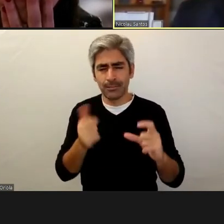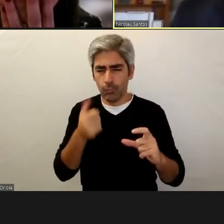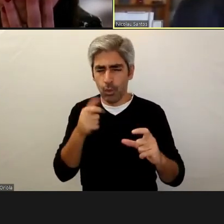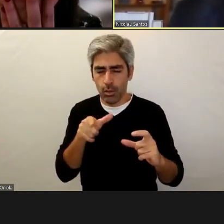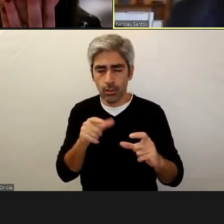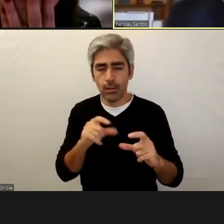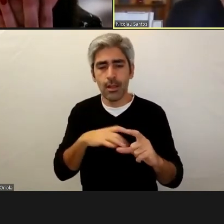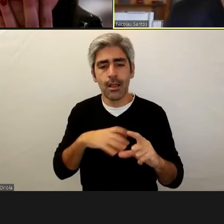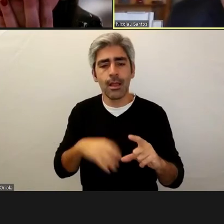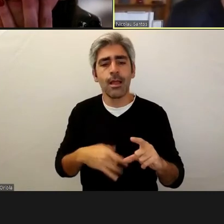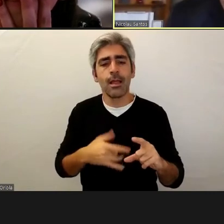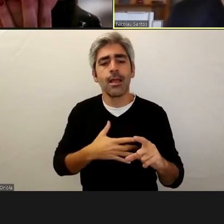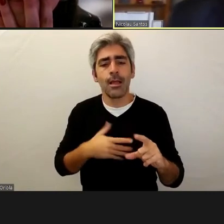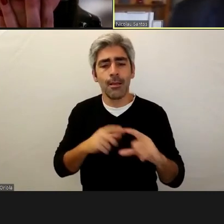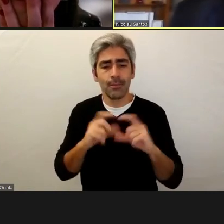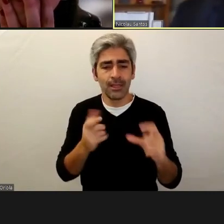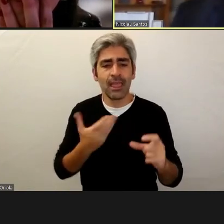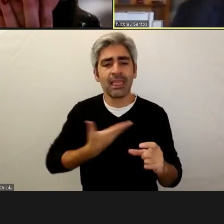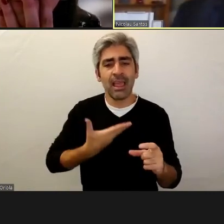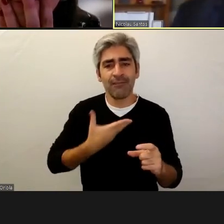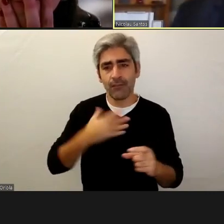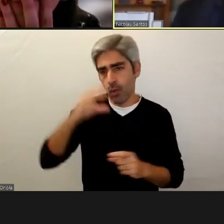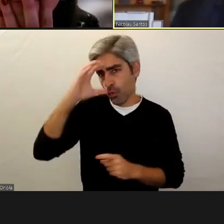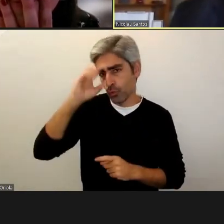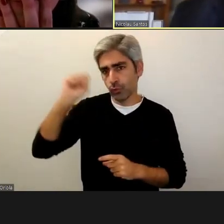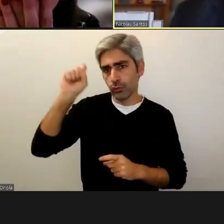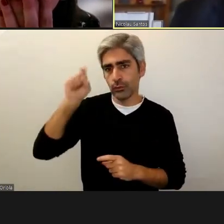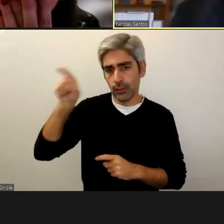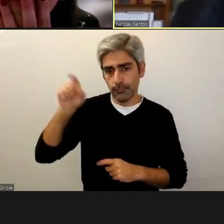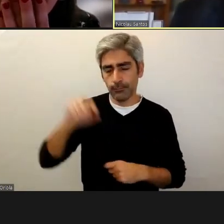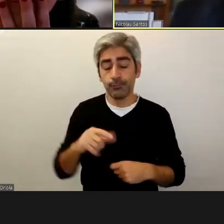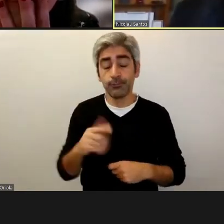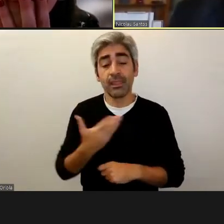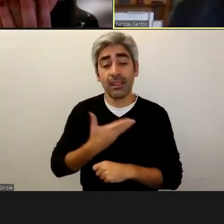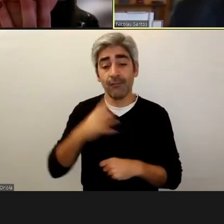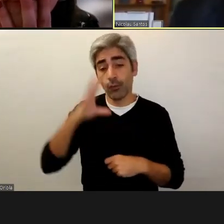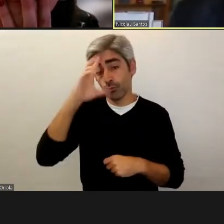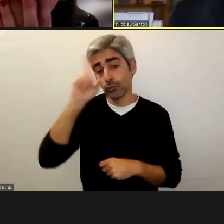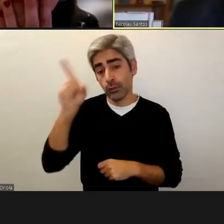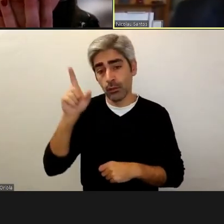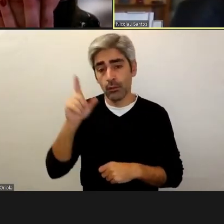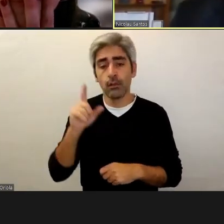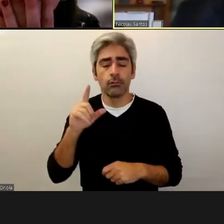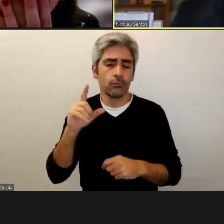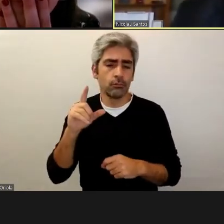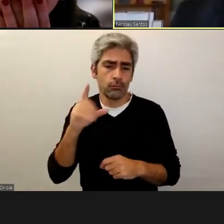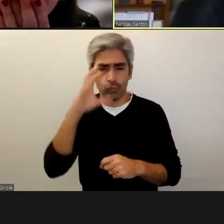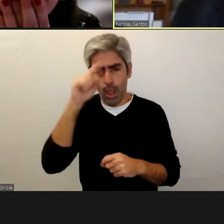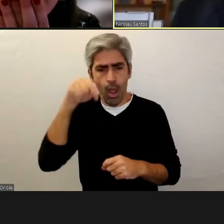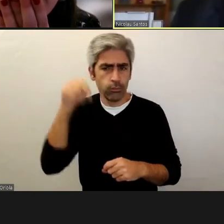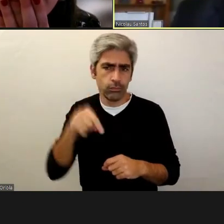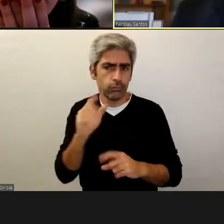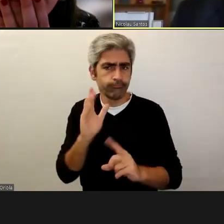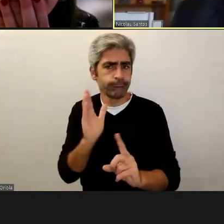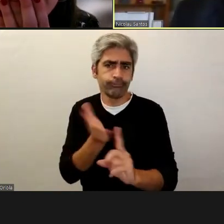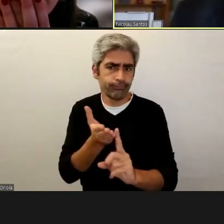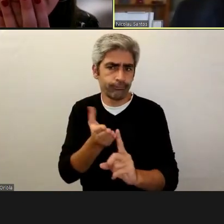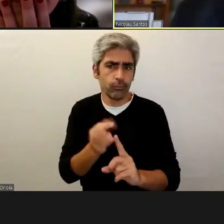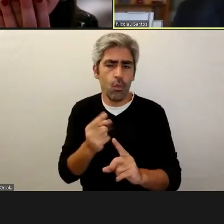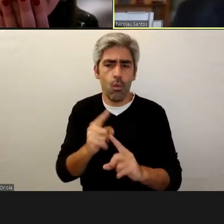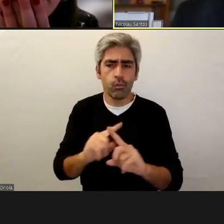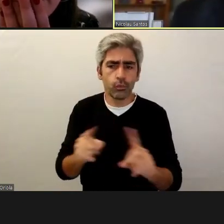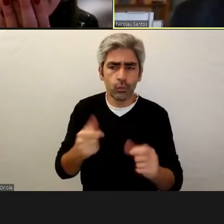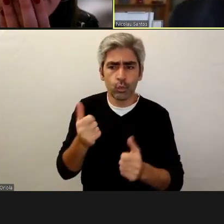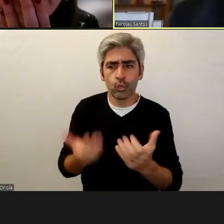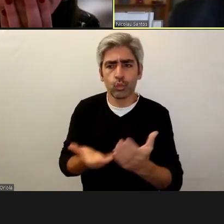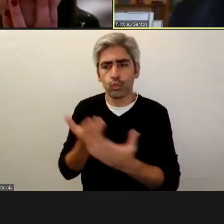empresa tem uma dívida ao Estado. E quando tem essa dívida ao Estado, o Estado sanciona a empresa, ou proíbe de concorrer a